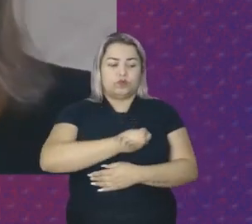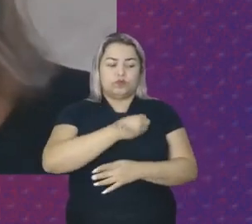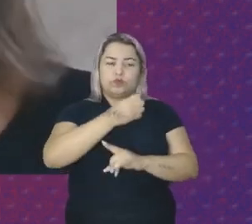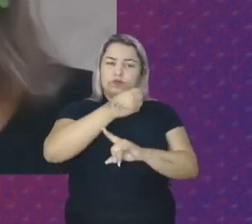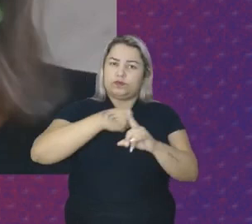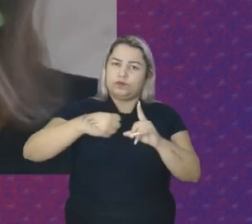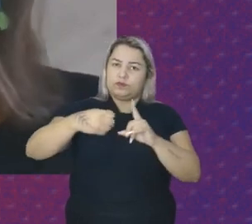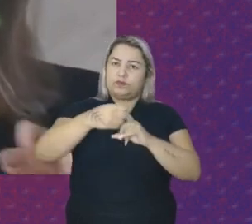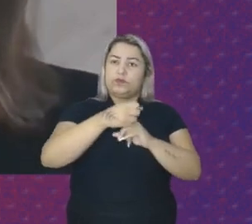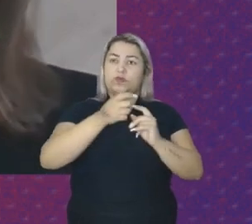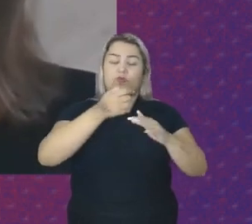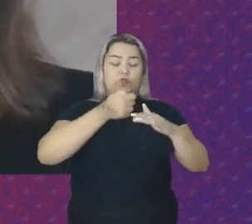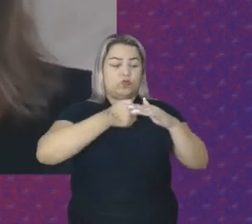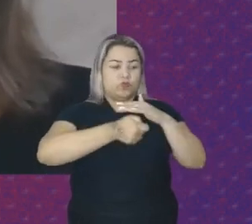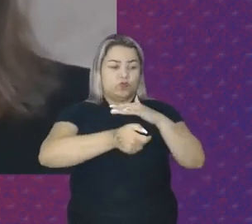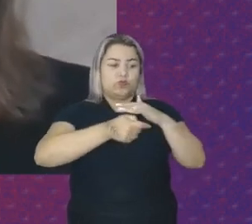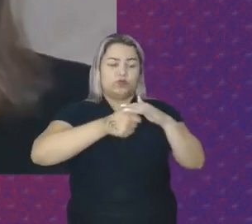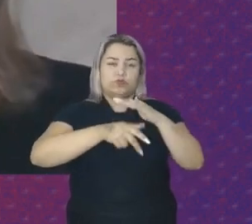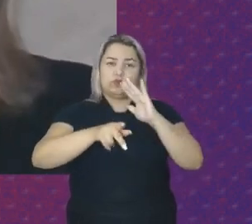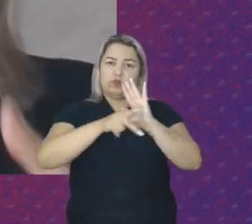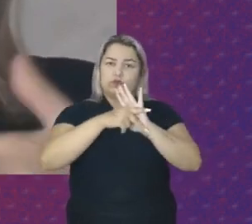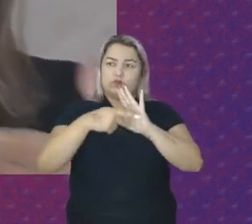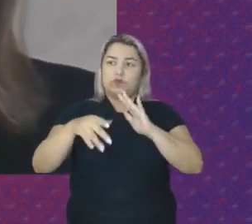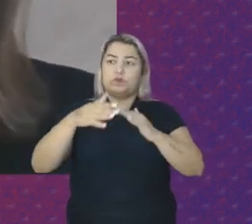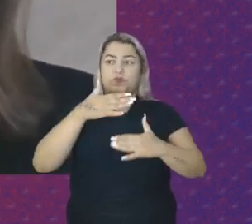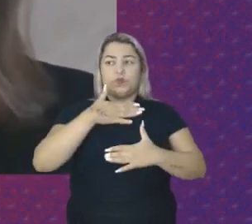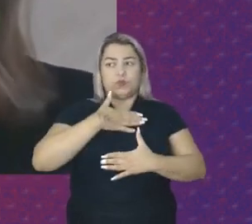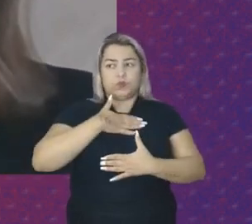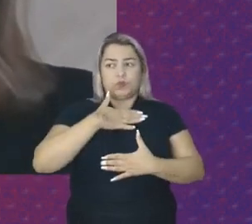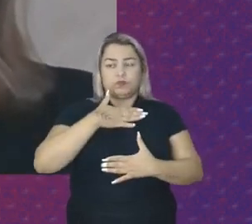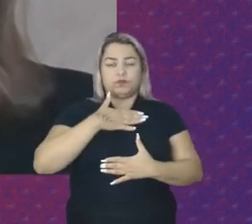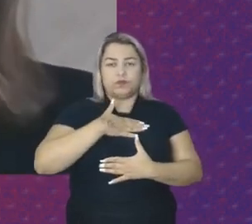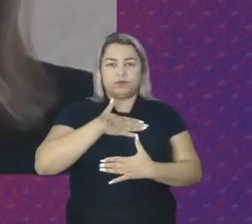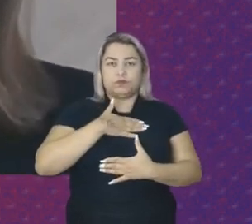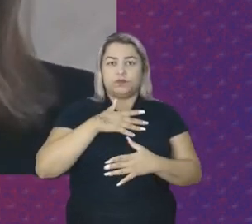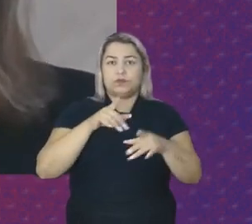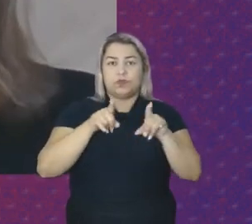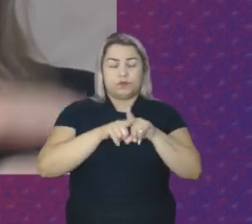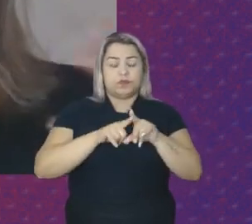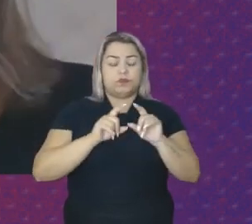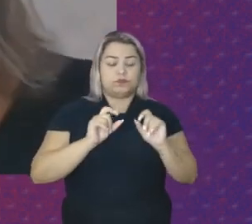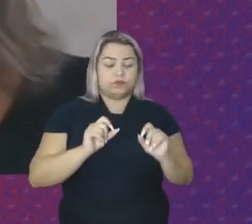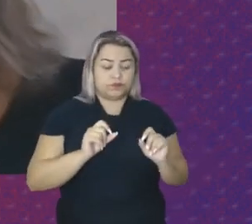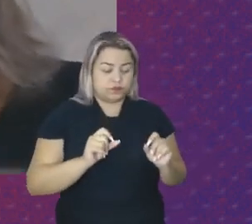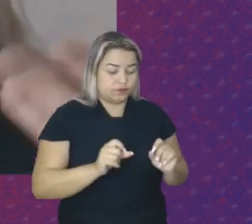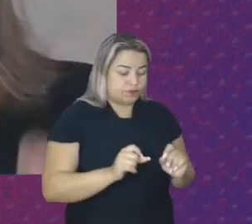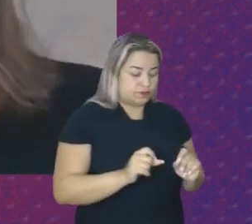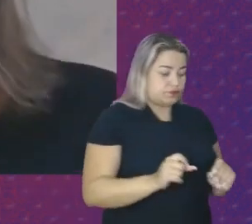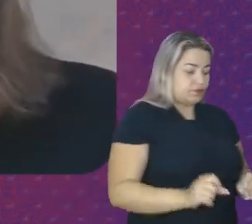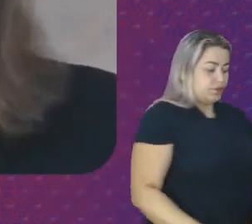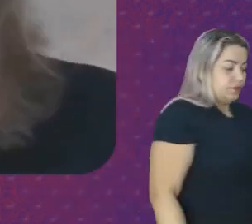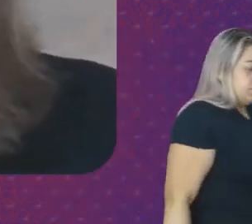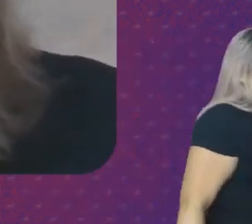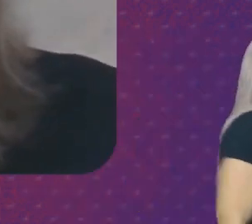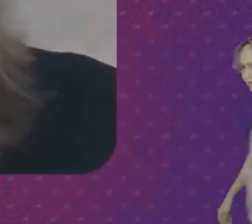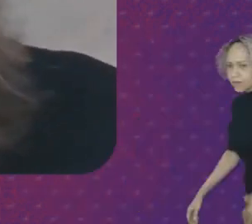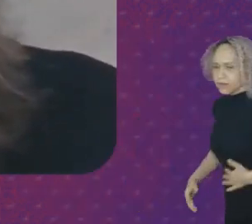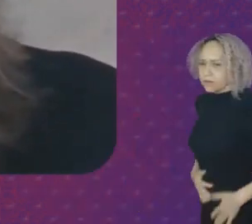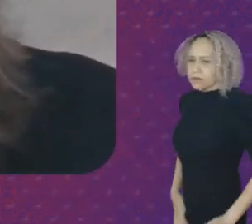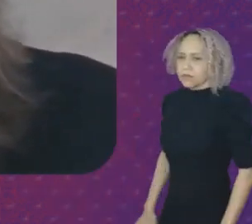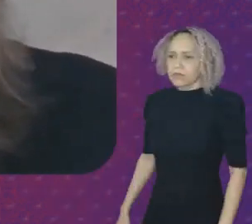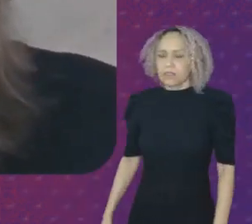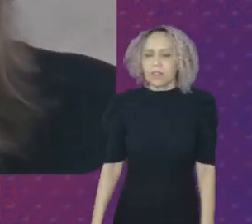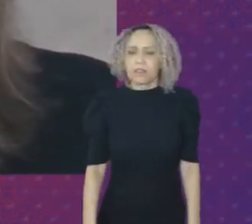social, econômica, seja sobre o próprio corpo. Então, esse foi um estrago grande no conceito de